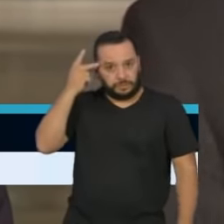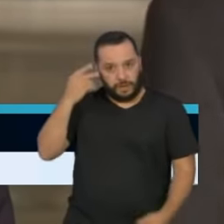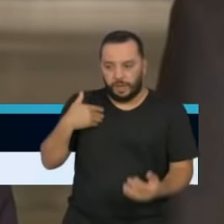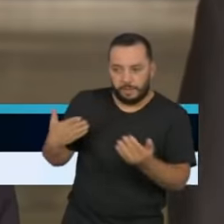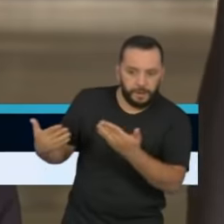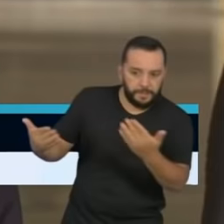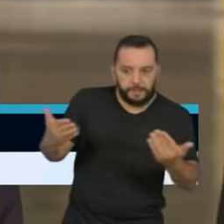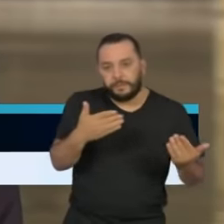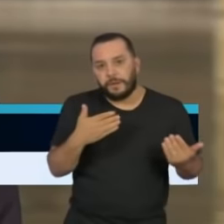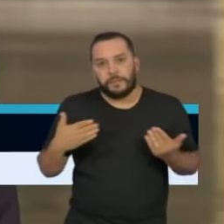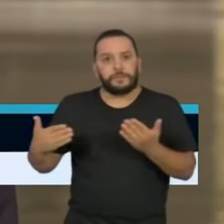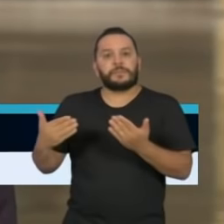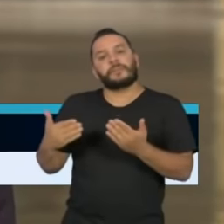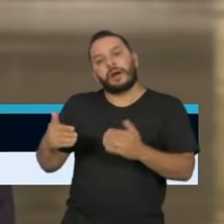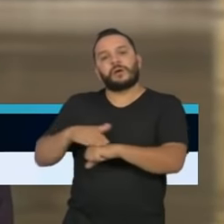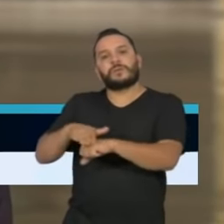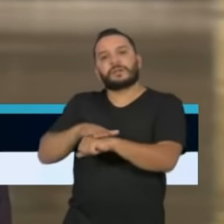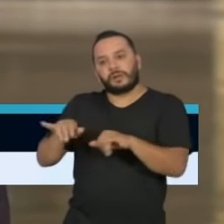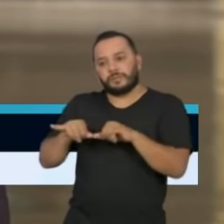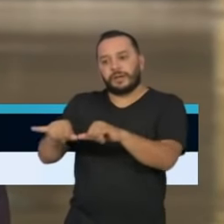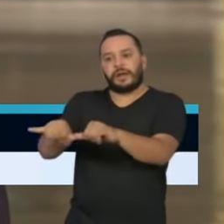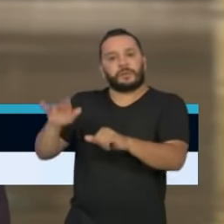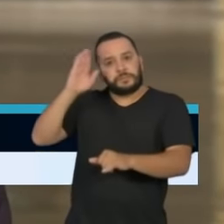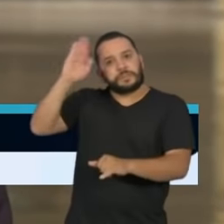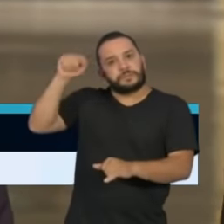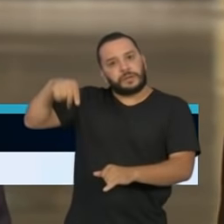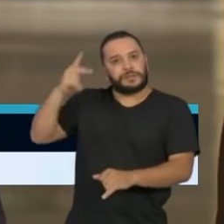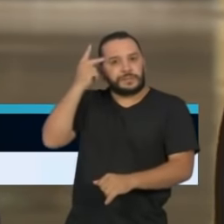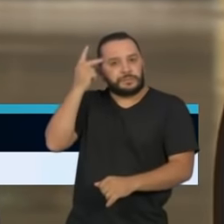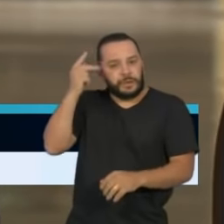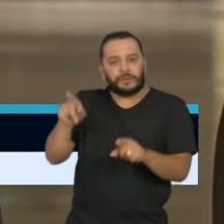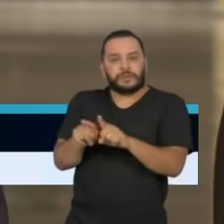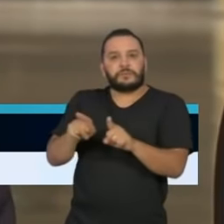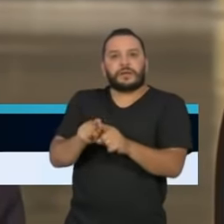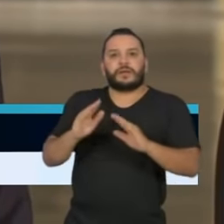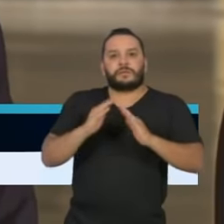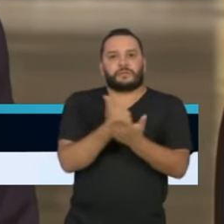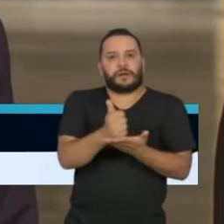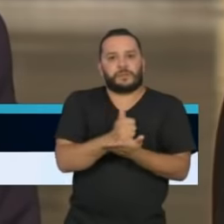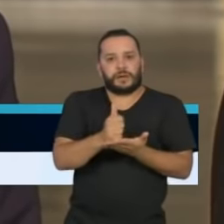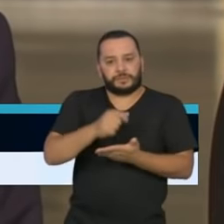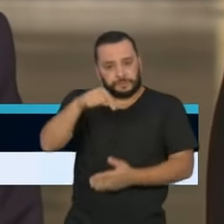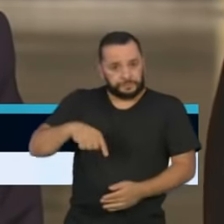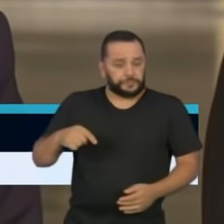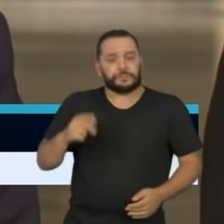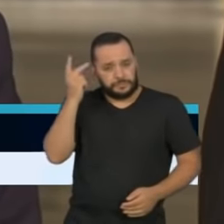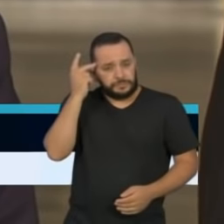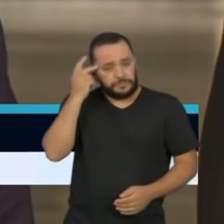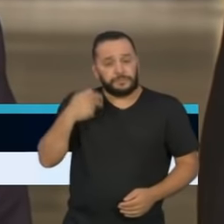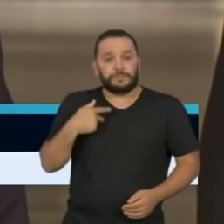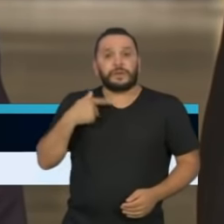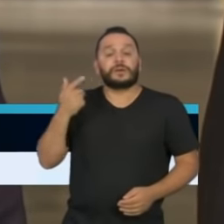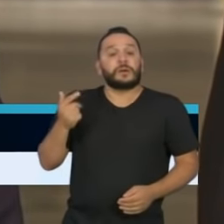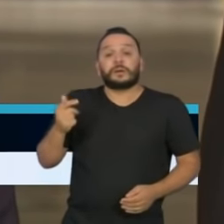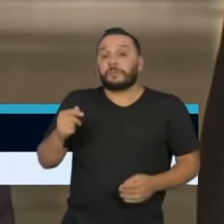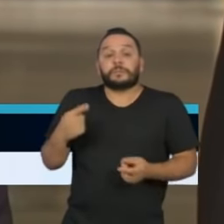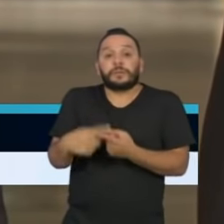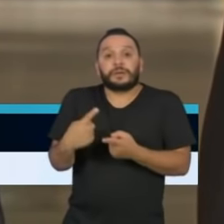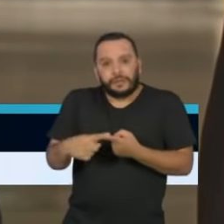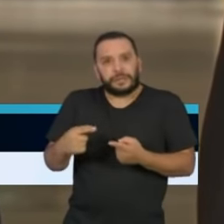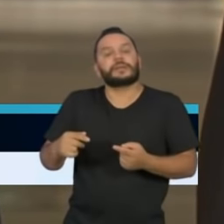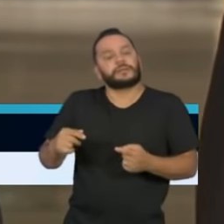dialogar com os principais supermercadistas de São Paulo, as principais redes de farmácia também, para garantir que não haverá desabastecimento em